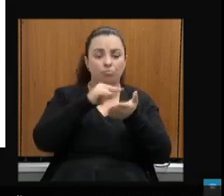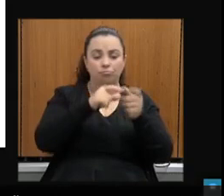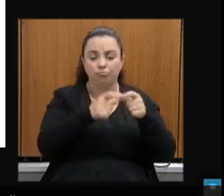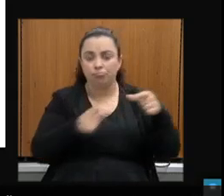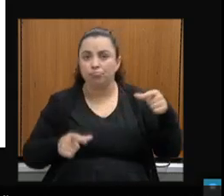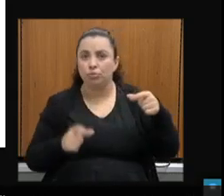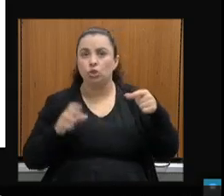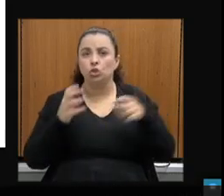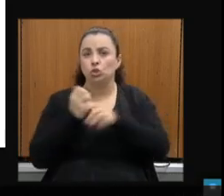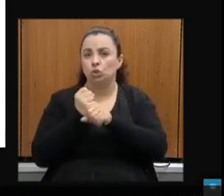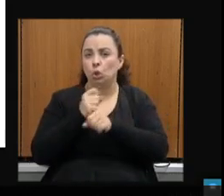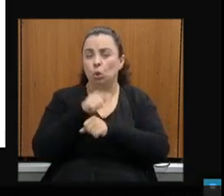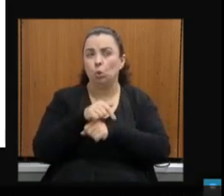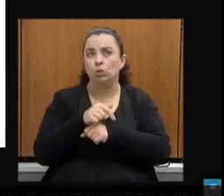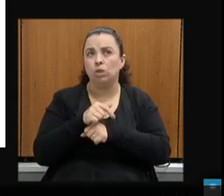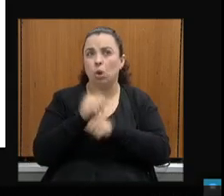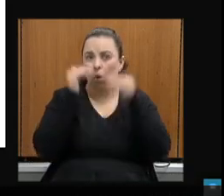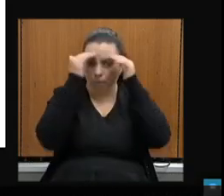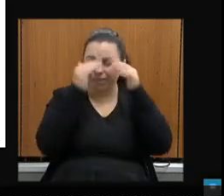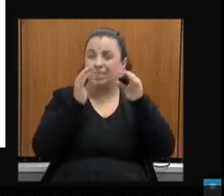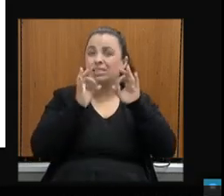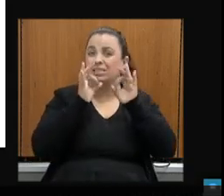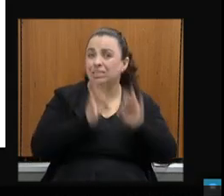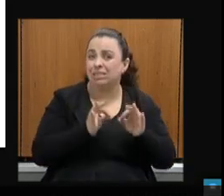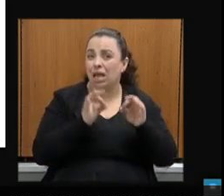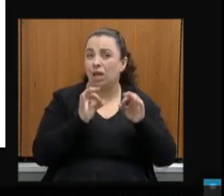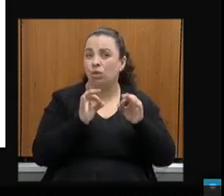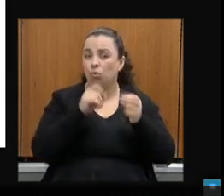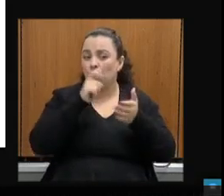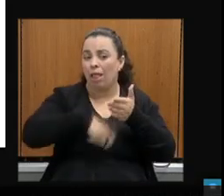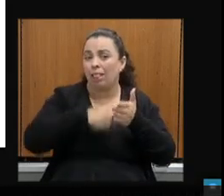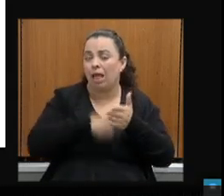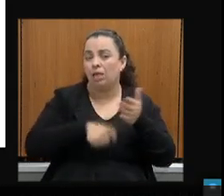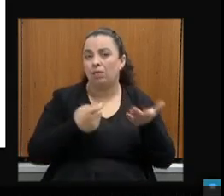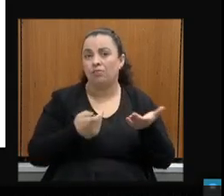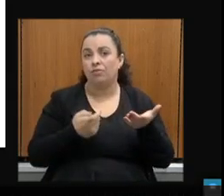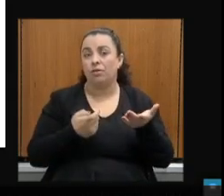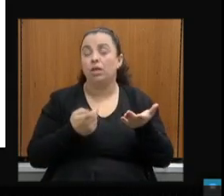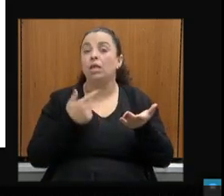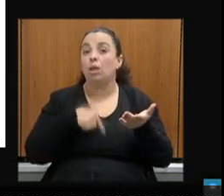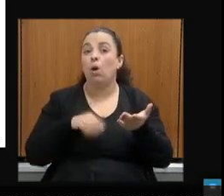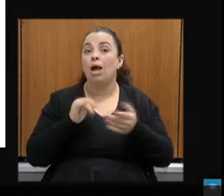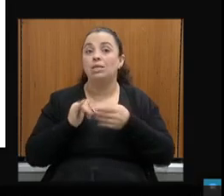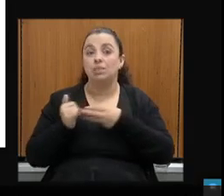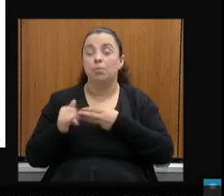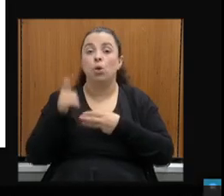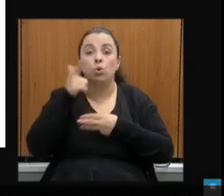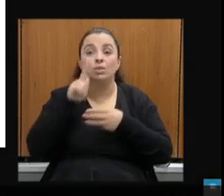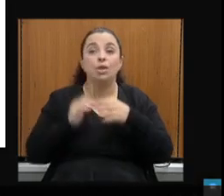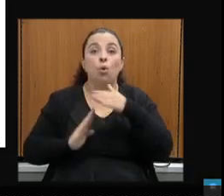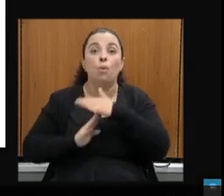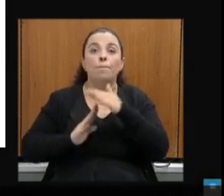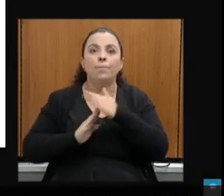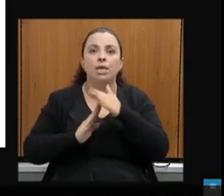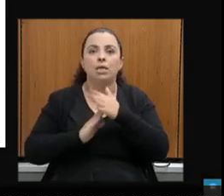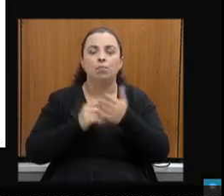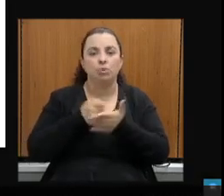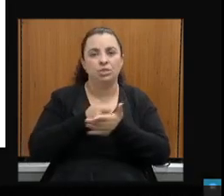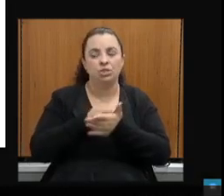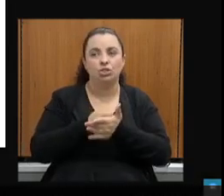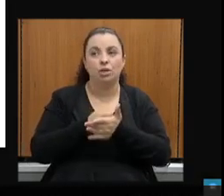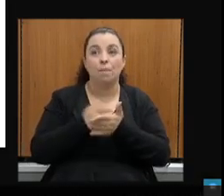regulatório você me sempre custou acima do limite estabelecido pela agência na tarifa e hoje a gente consegue estar